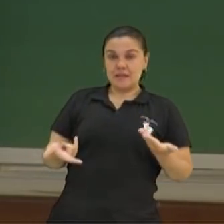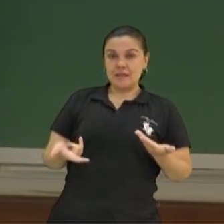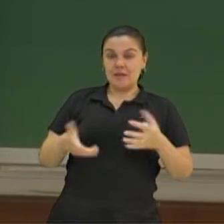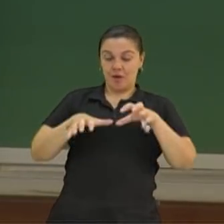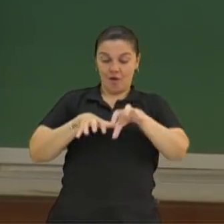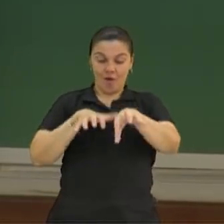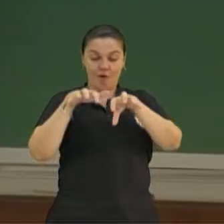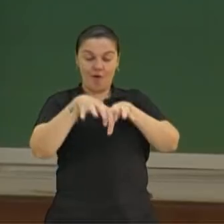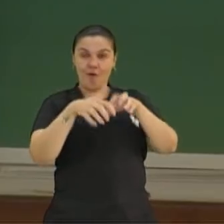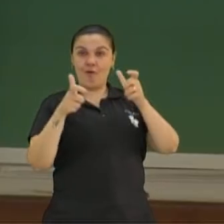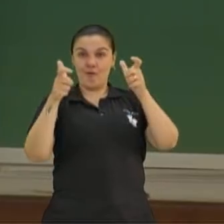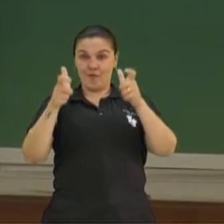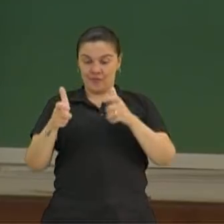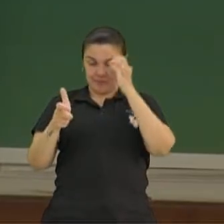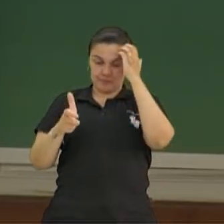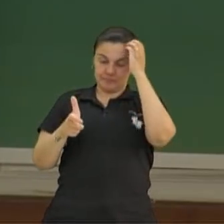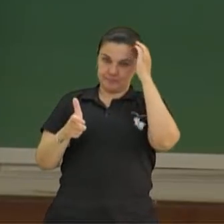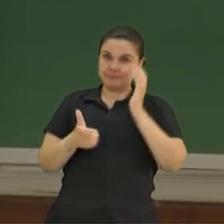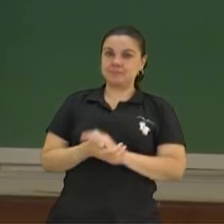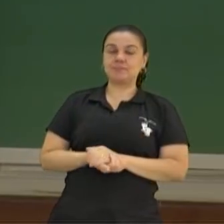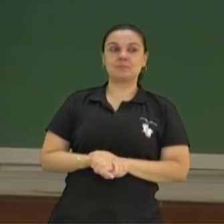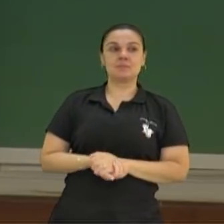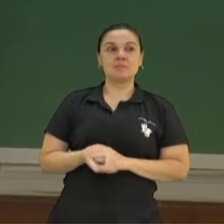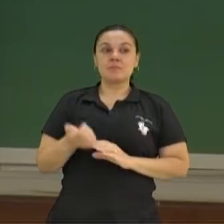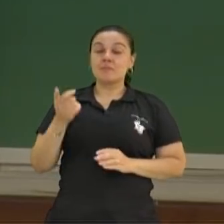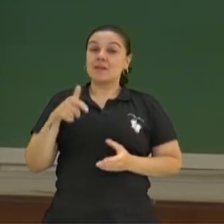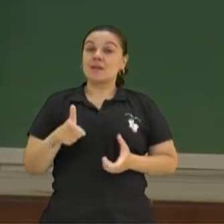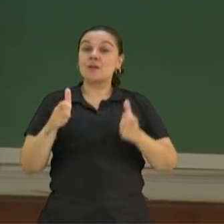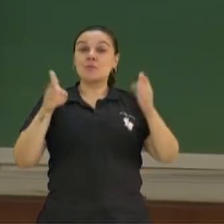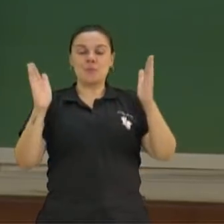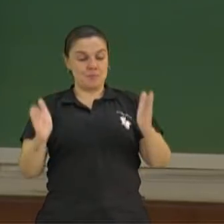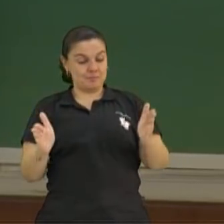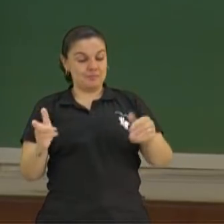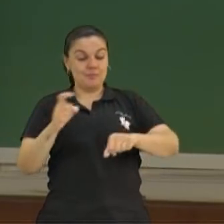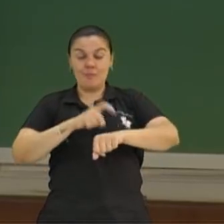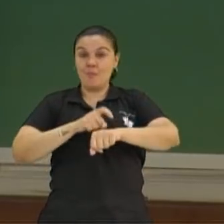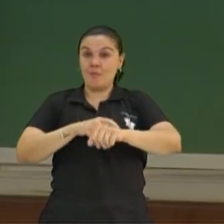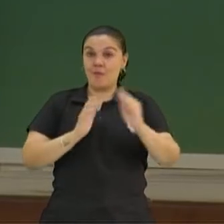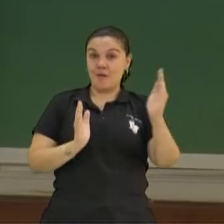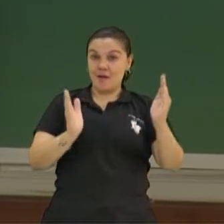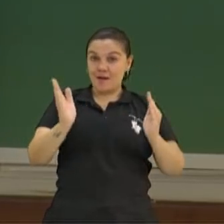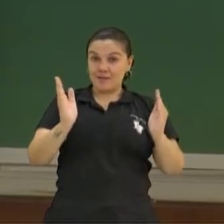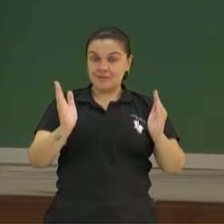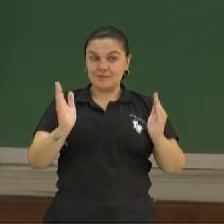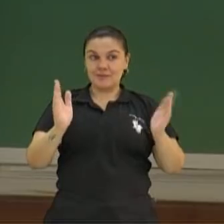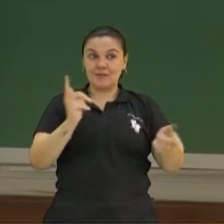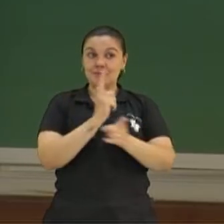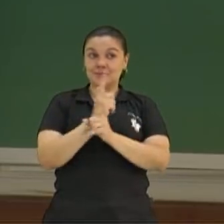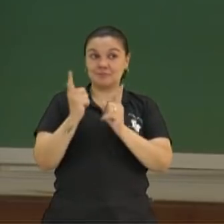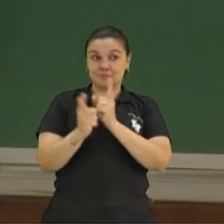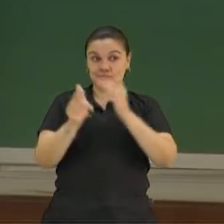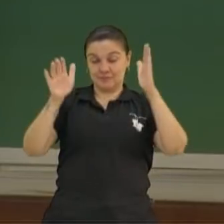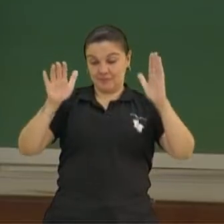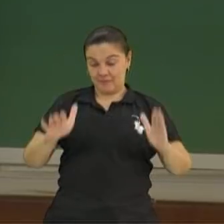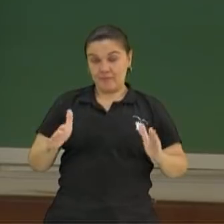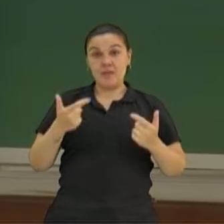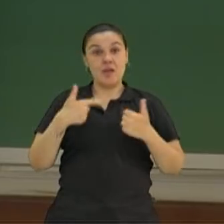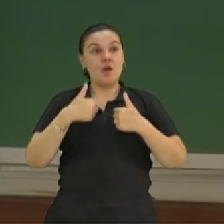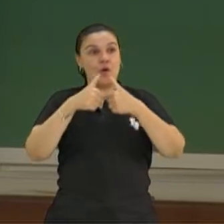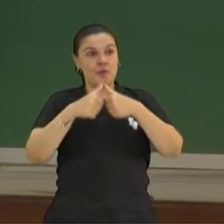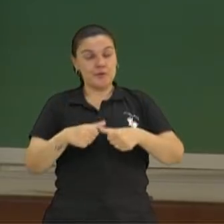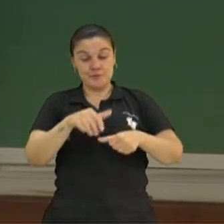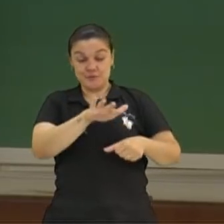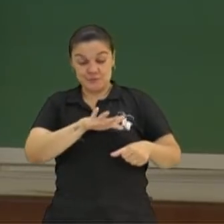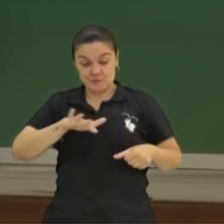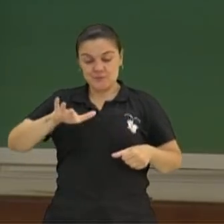dispostos, que estão colocados de uma determinada maneira em um determinado momento no espaço geográfico, porque estou também no